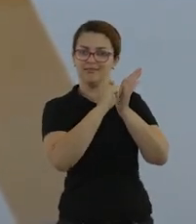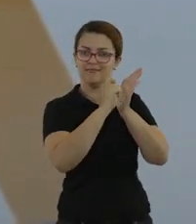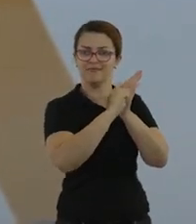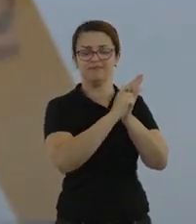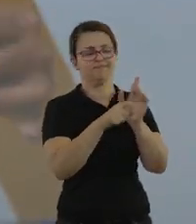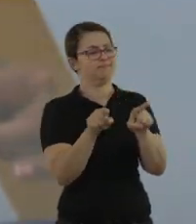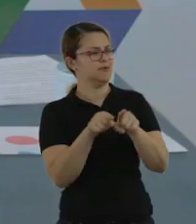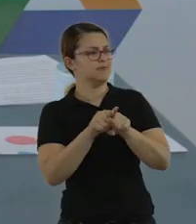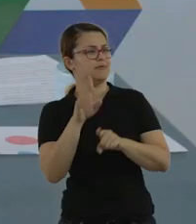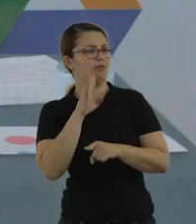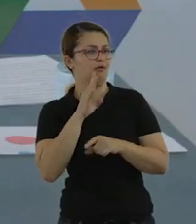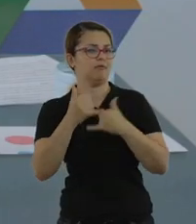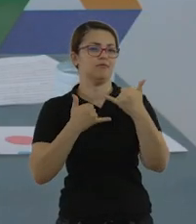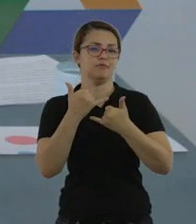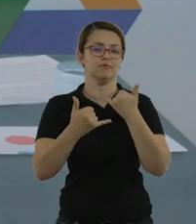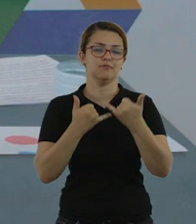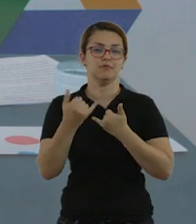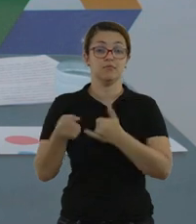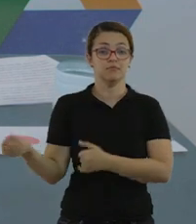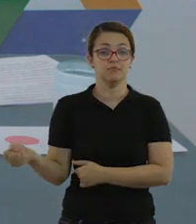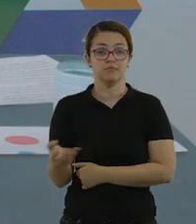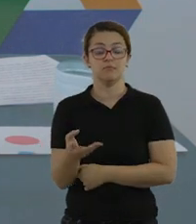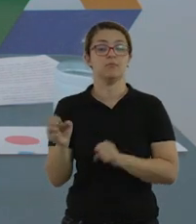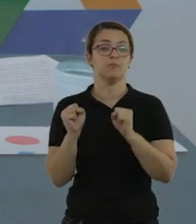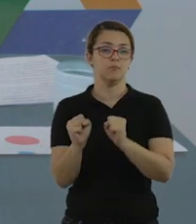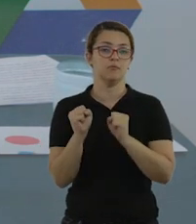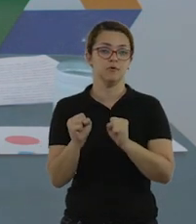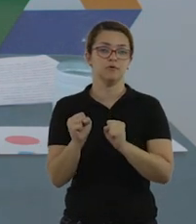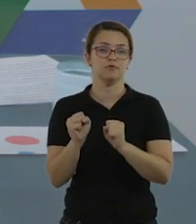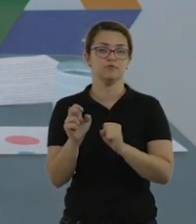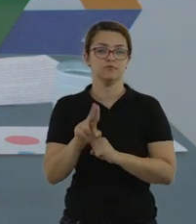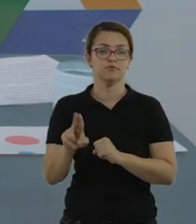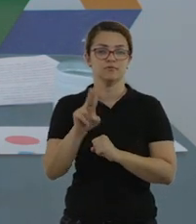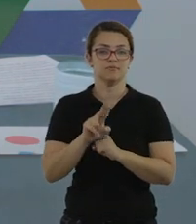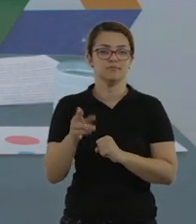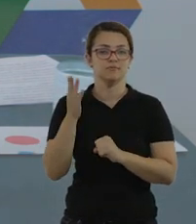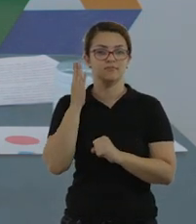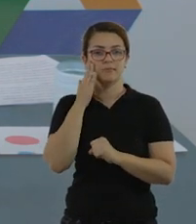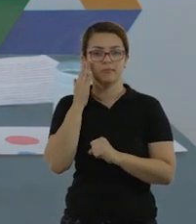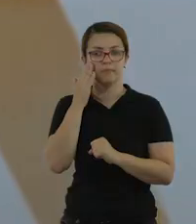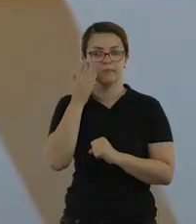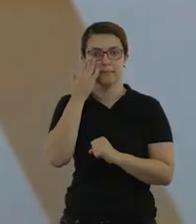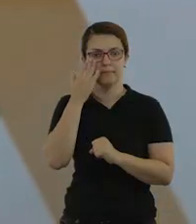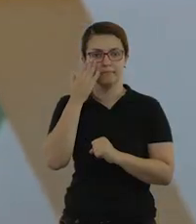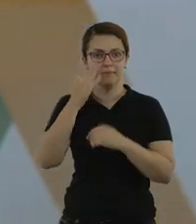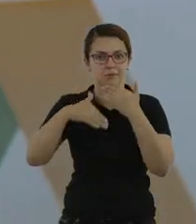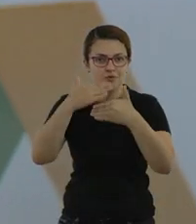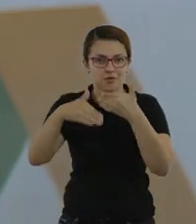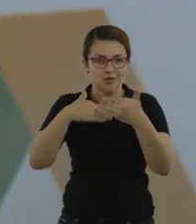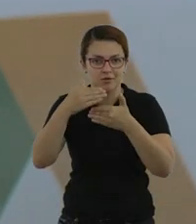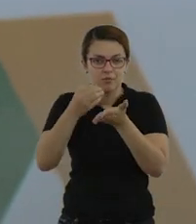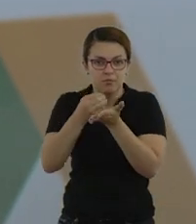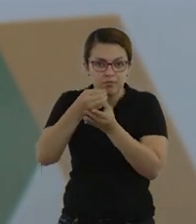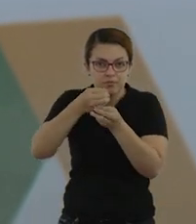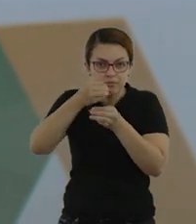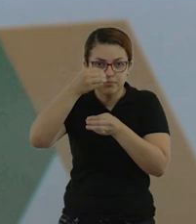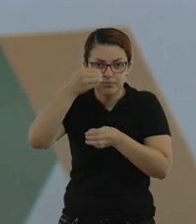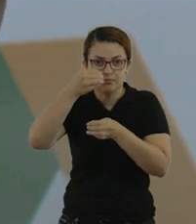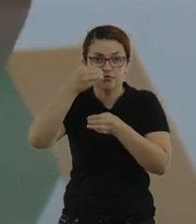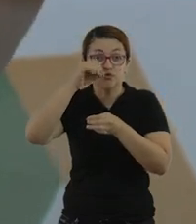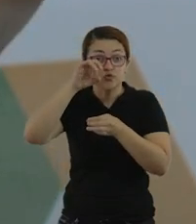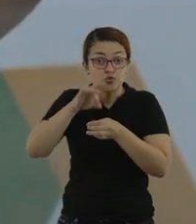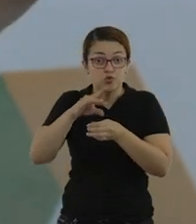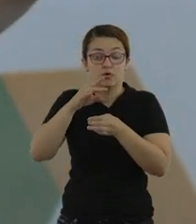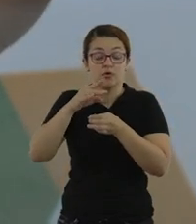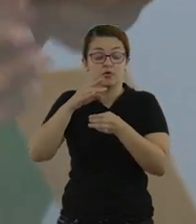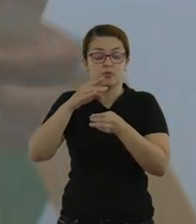também vai se divertir. E o dado, vocês também podem confeccionar utilizando rolinho de papel higiênico, tá bom? É só dividir ele em